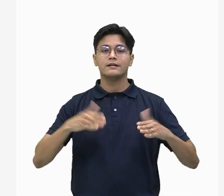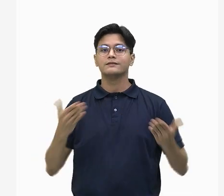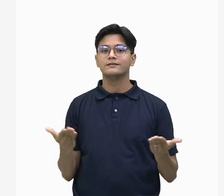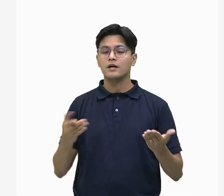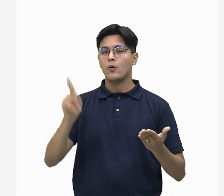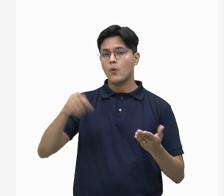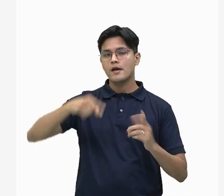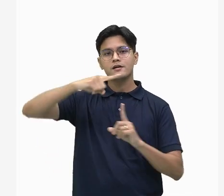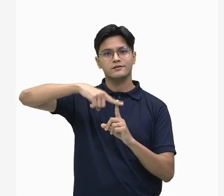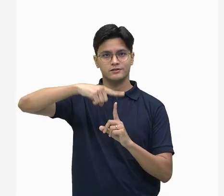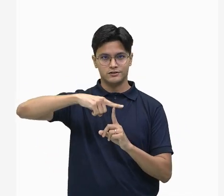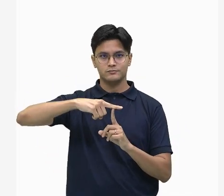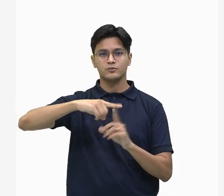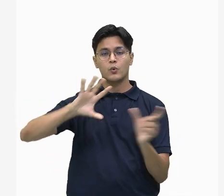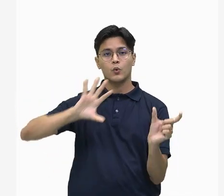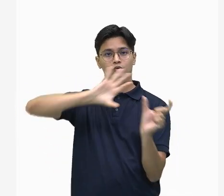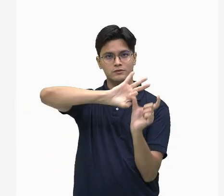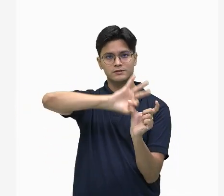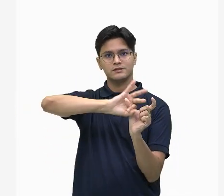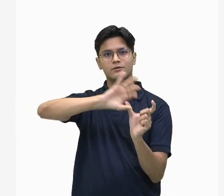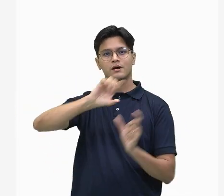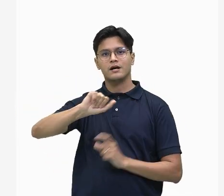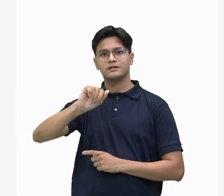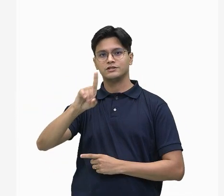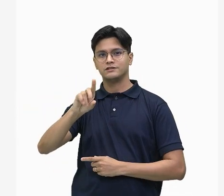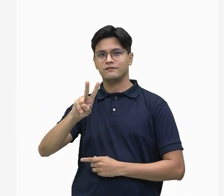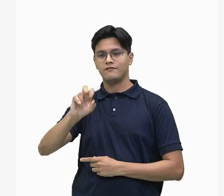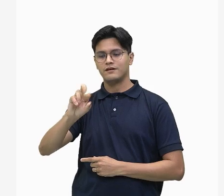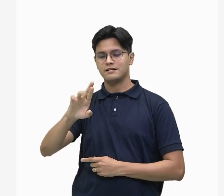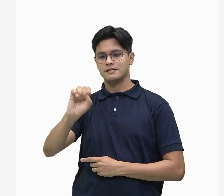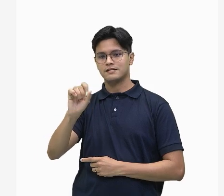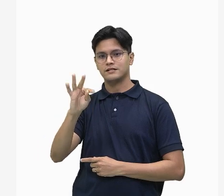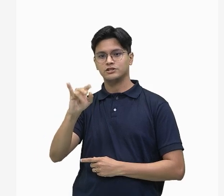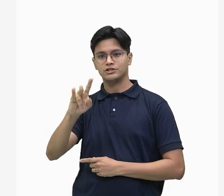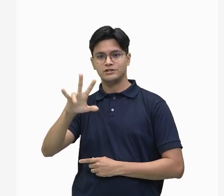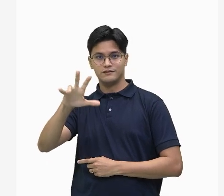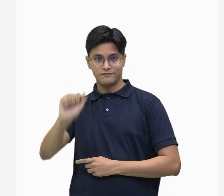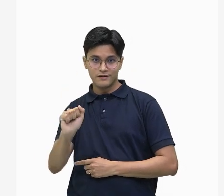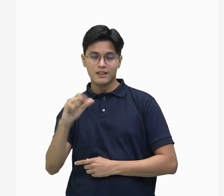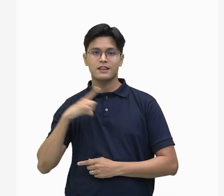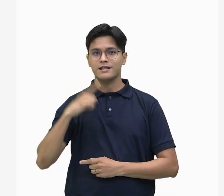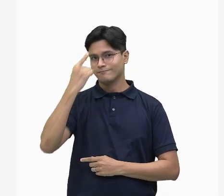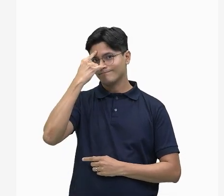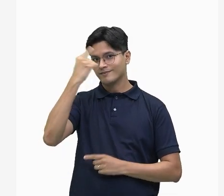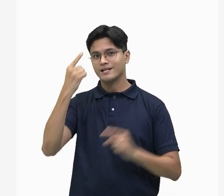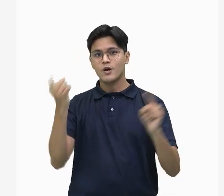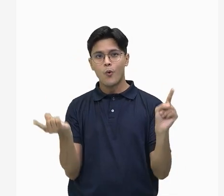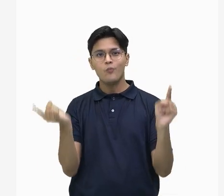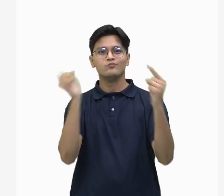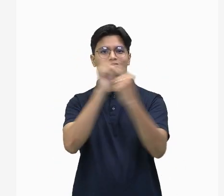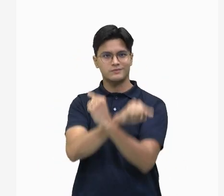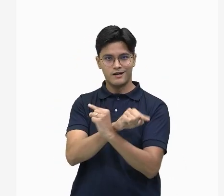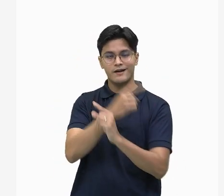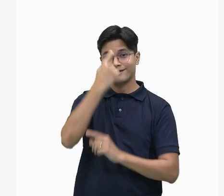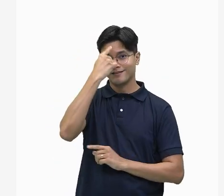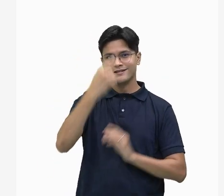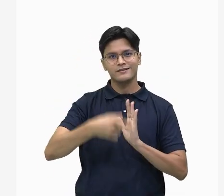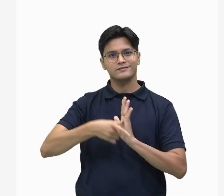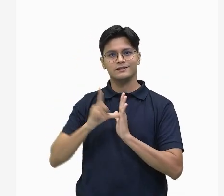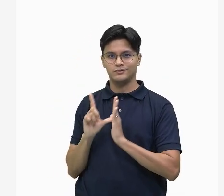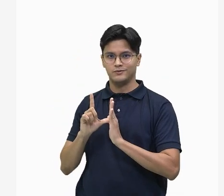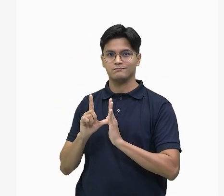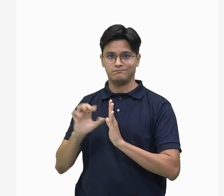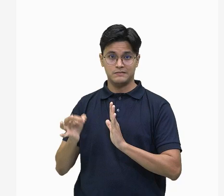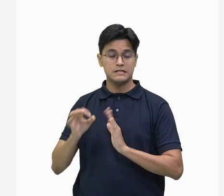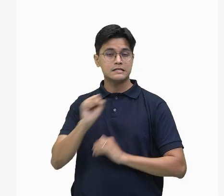de conjunção adversativa, tá? Ela vai dar uma ideia contrária ao que foi expressa anteriormente.